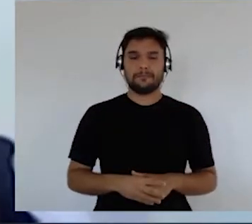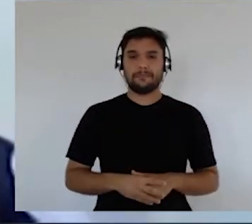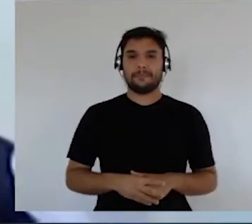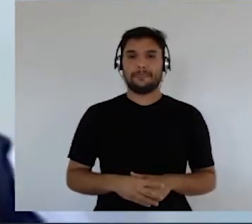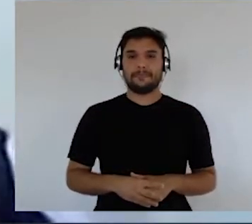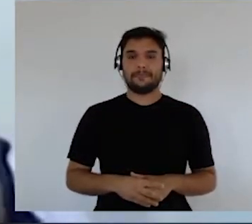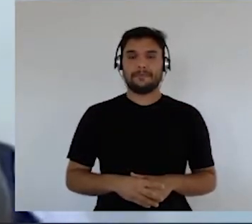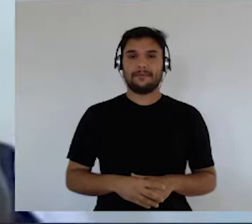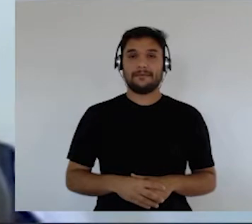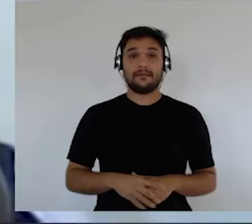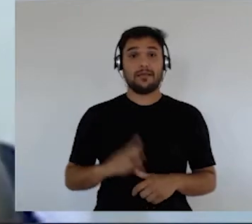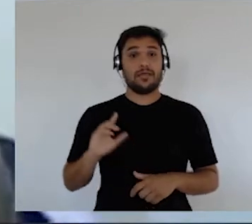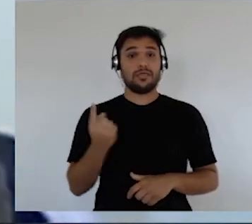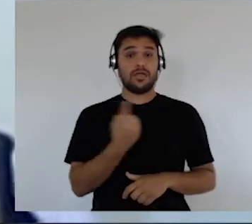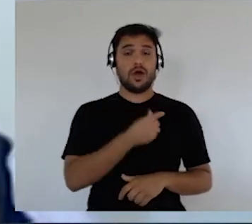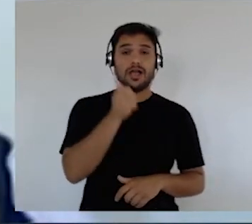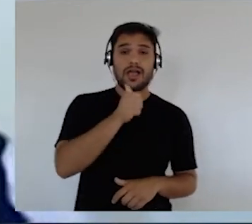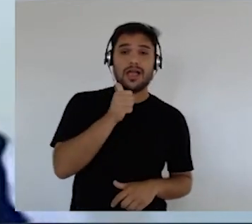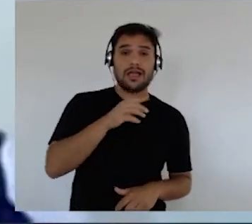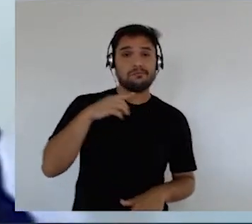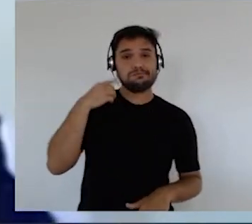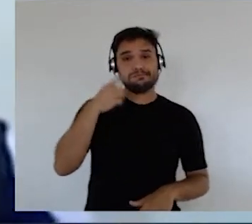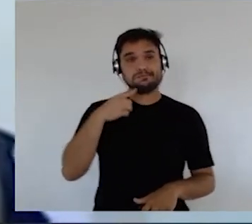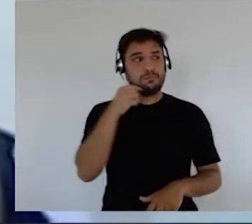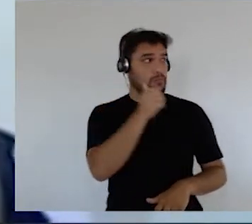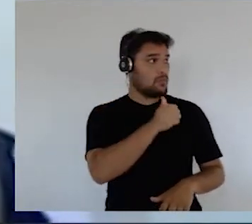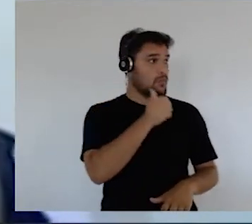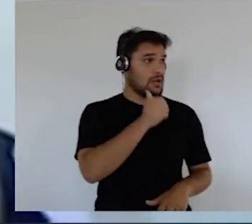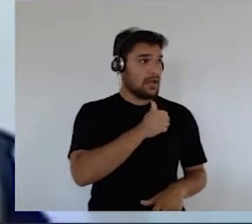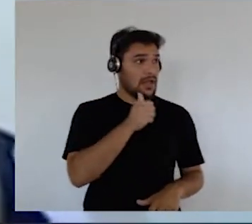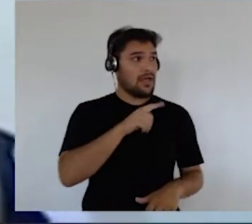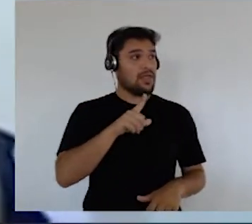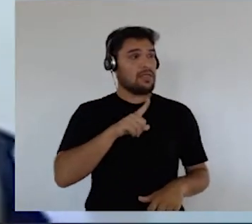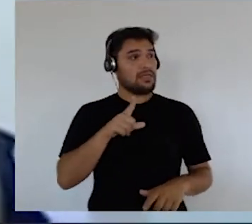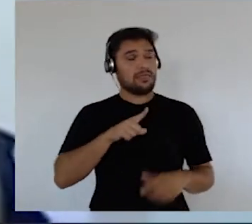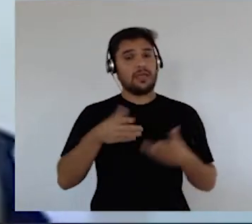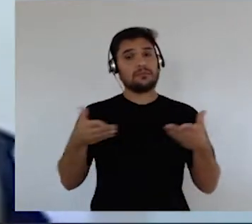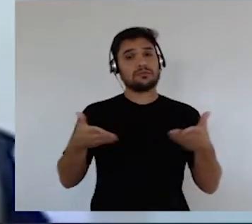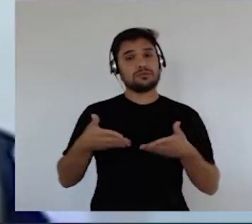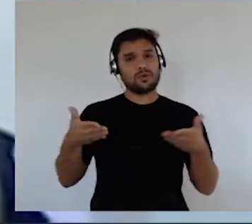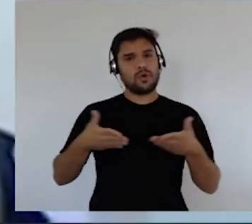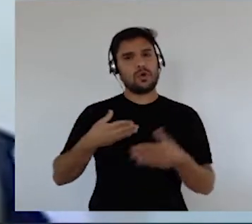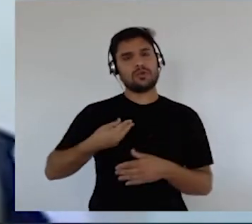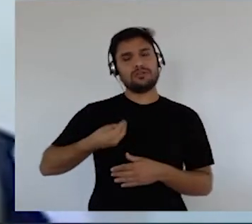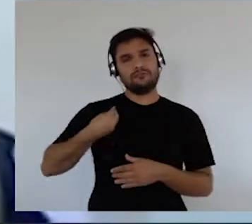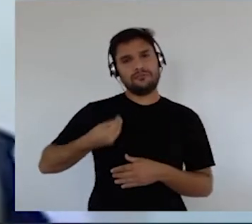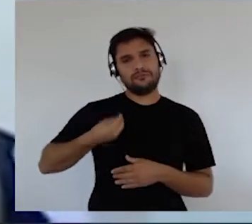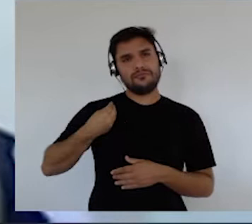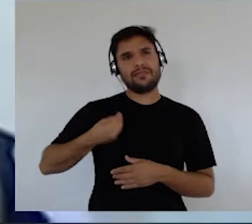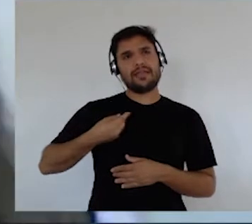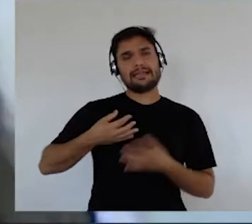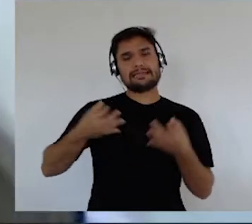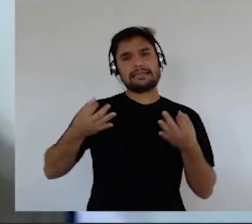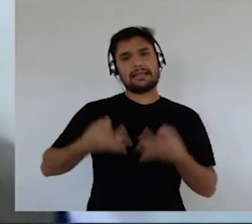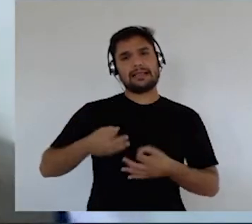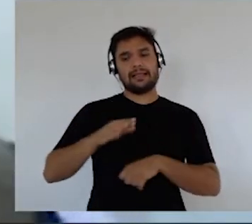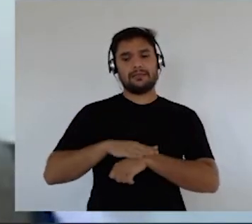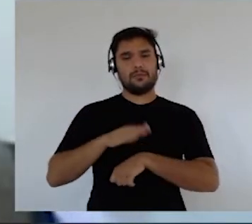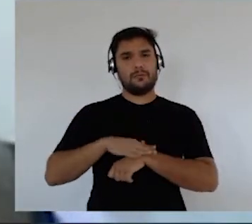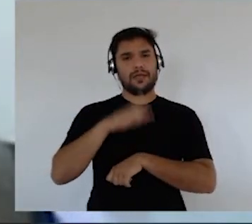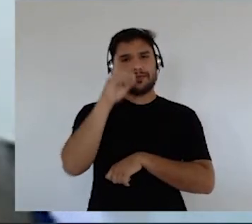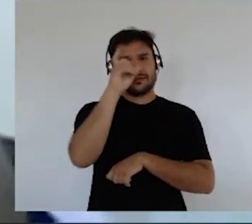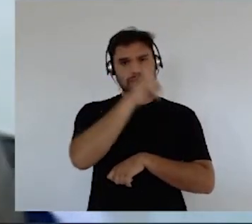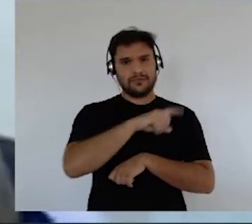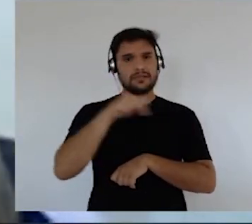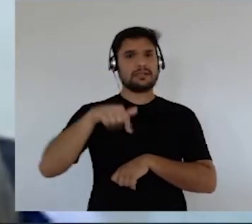né? Nós, advogadas, mulheres, temos aí vivendo com toda certeza uma situação diferente